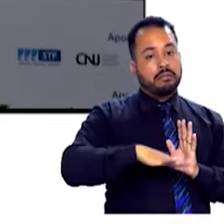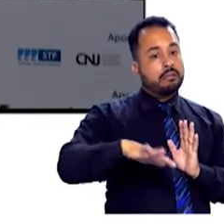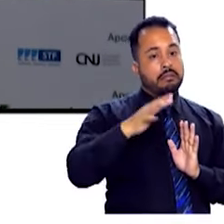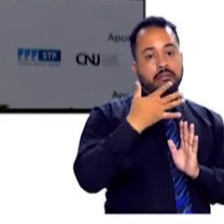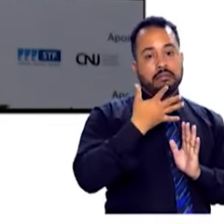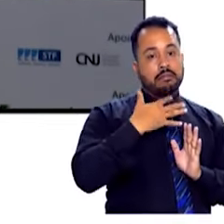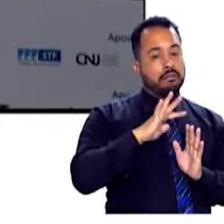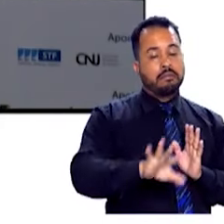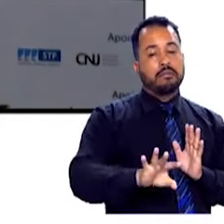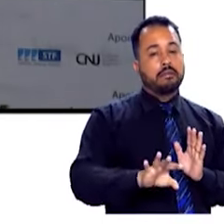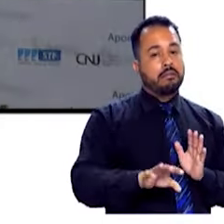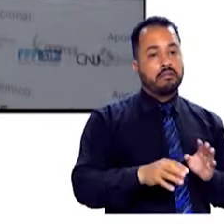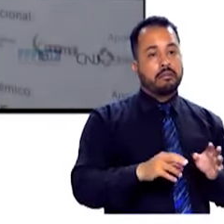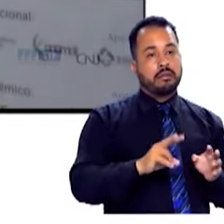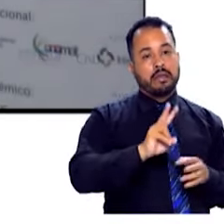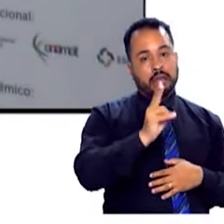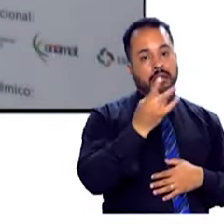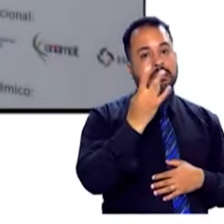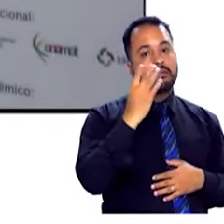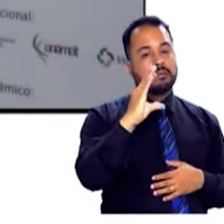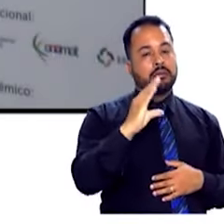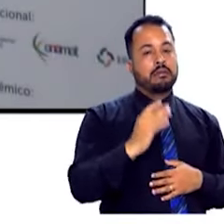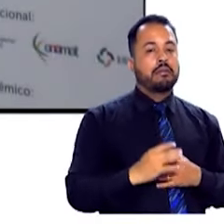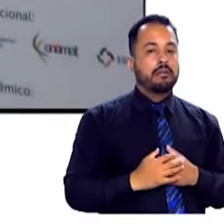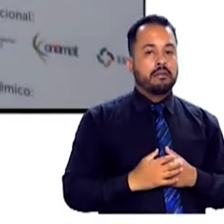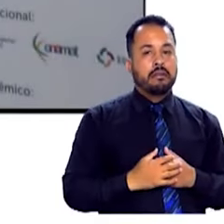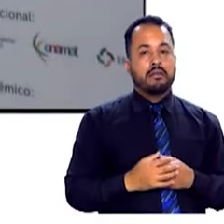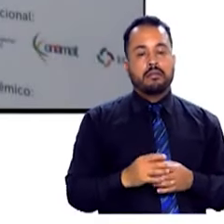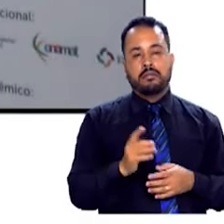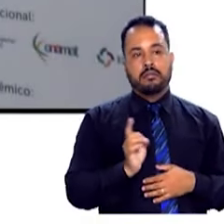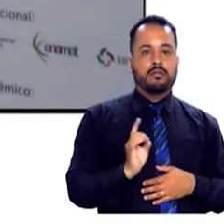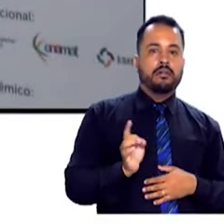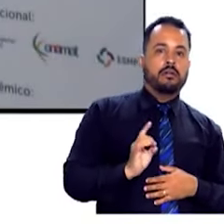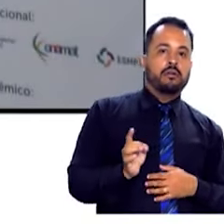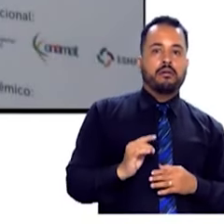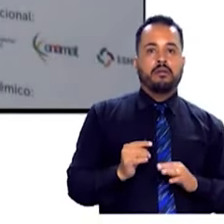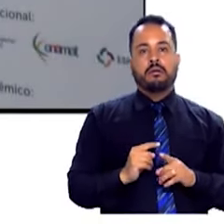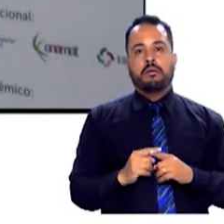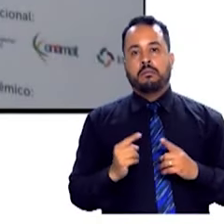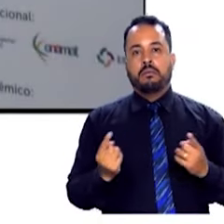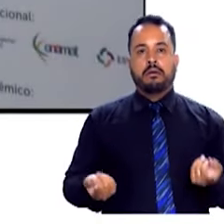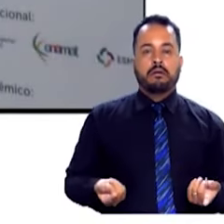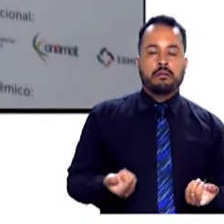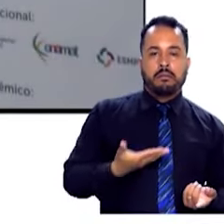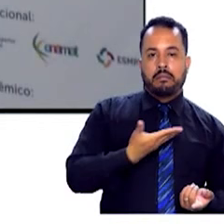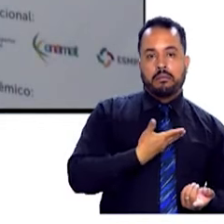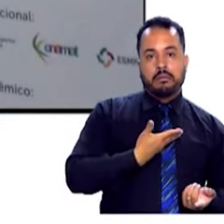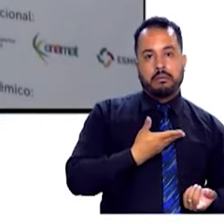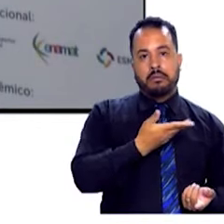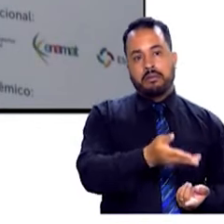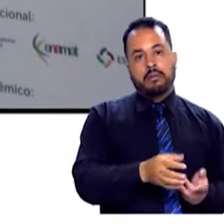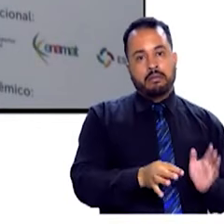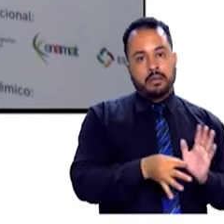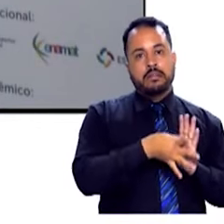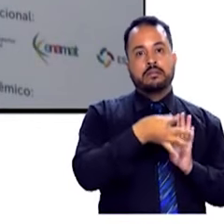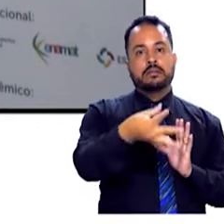conhecendo dos h6 E ele disse não mas o nosso colega Benjamim vai destacar isso